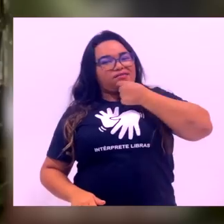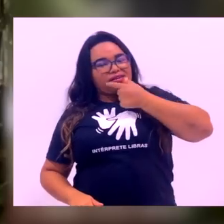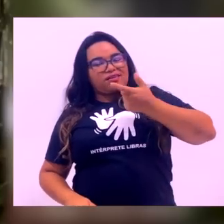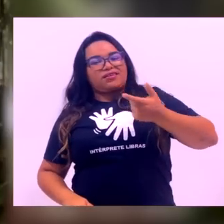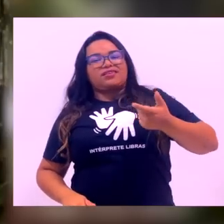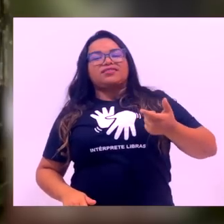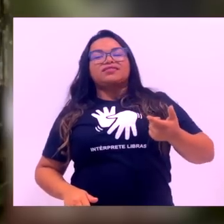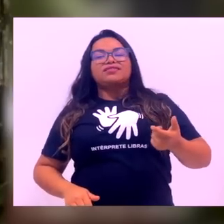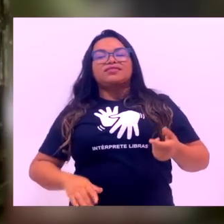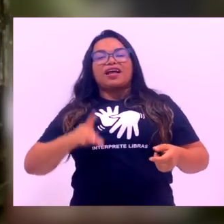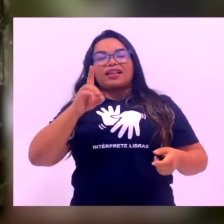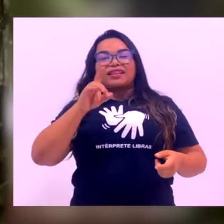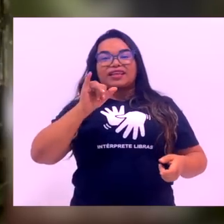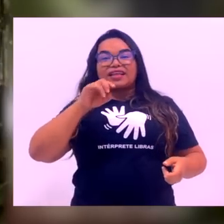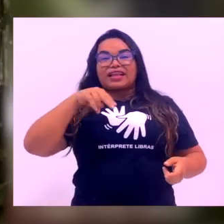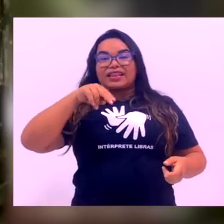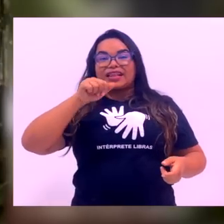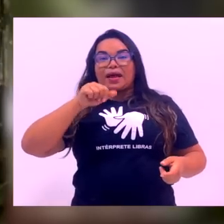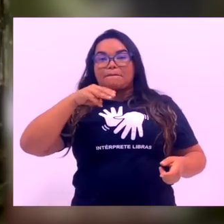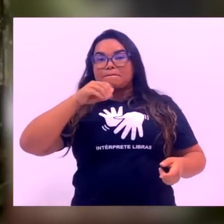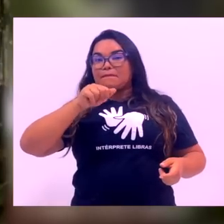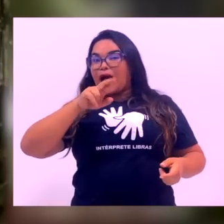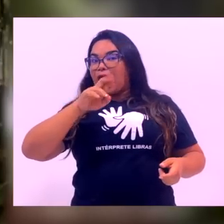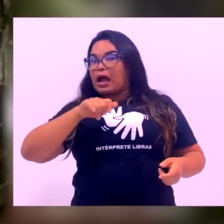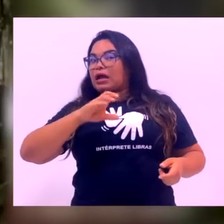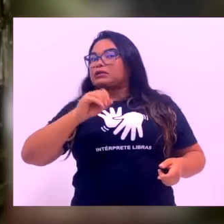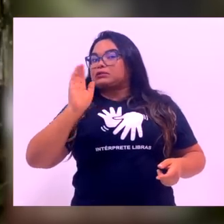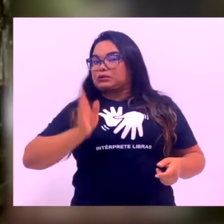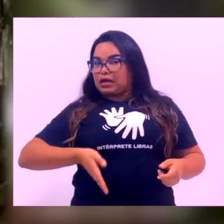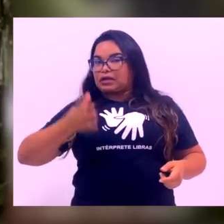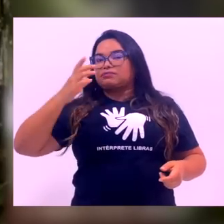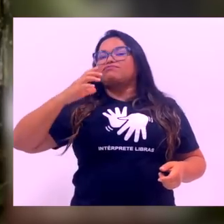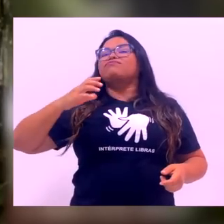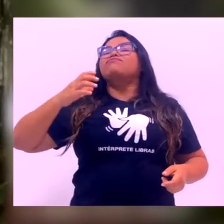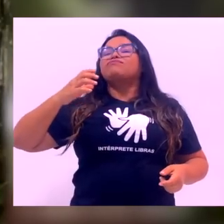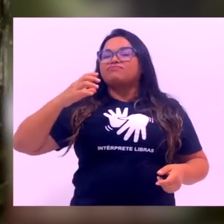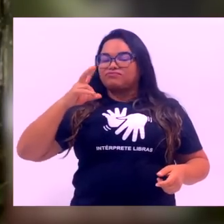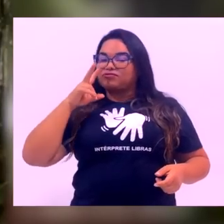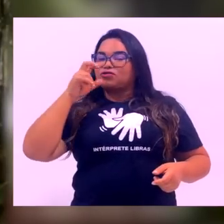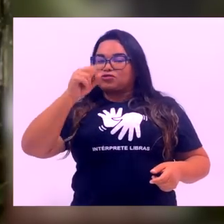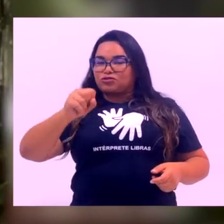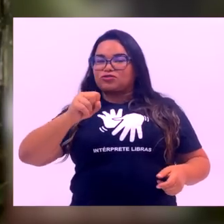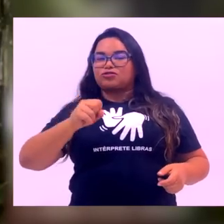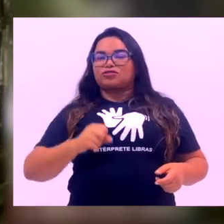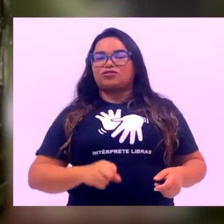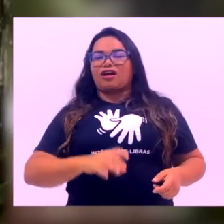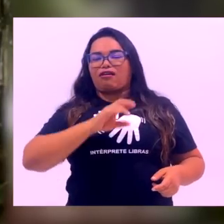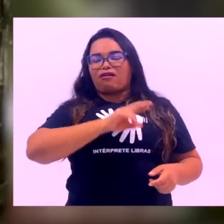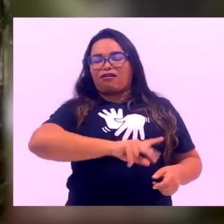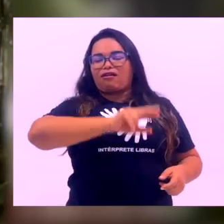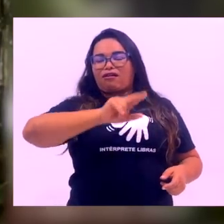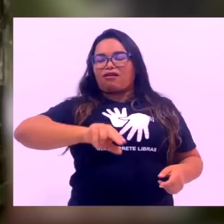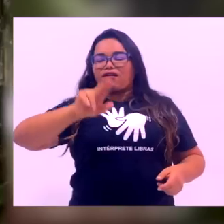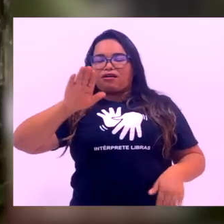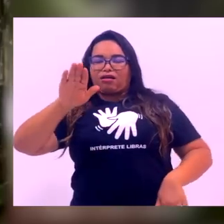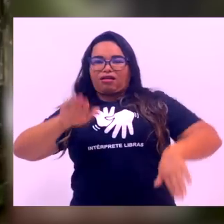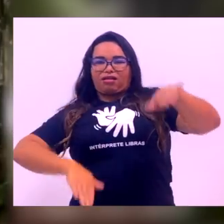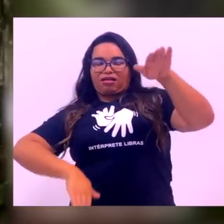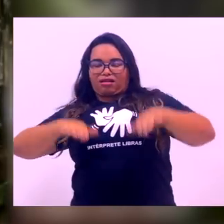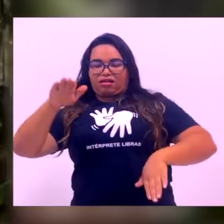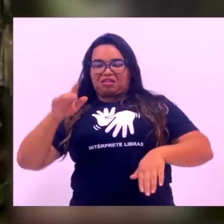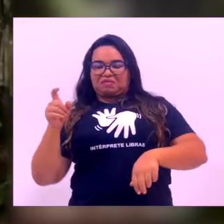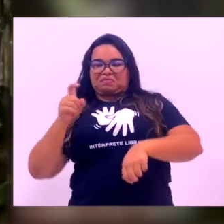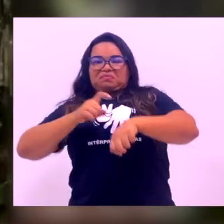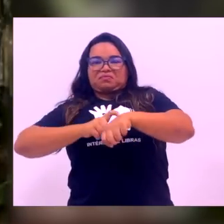os dinamarqueses não governaram por um pouco? Será que o Império Austríaco não entrou no palco como um